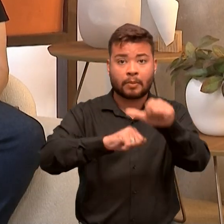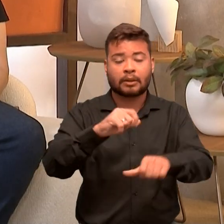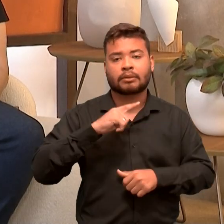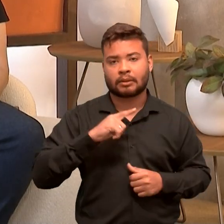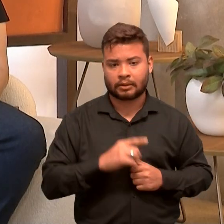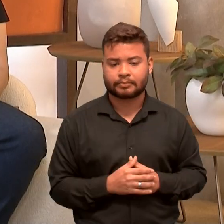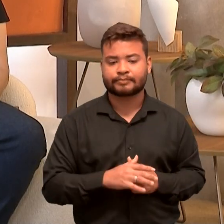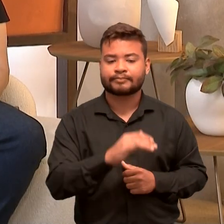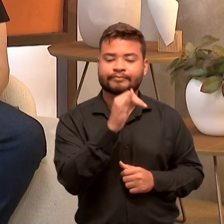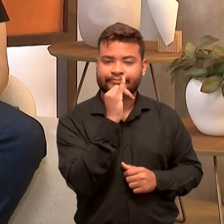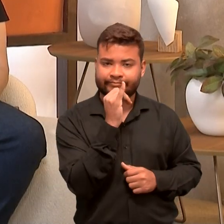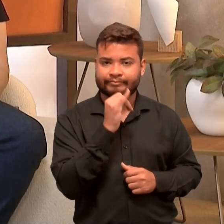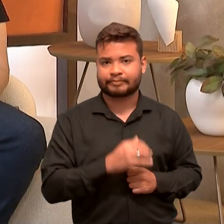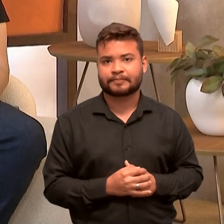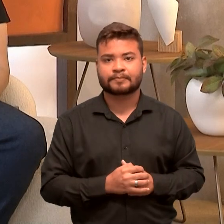vou dar um exemplo clássico.